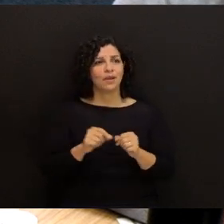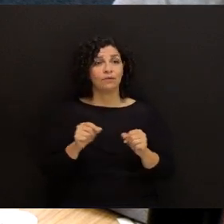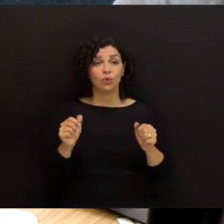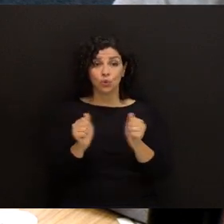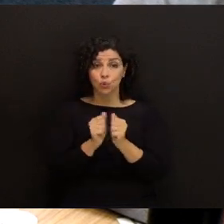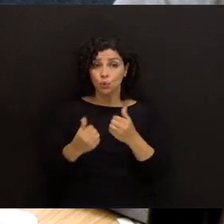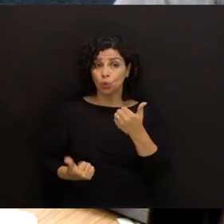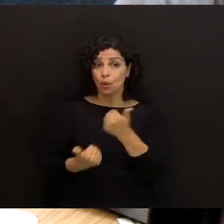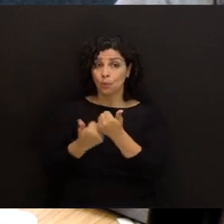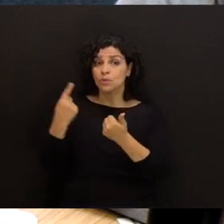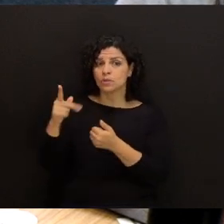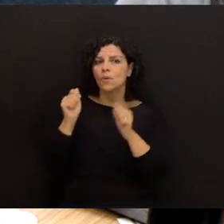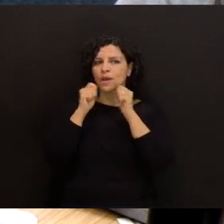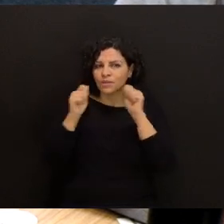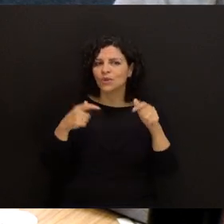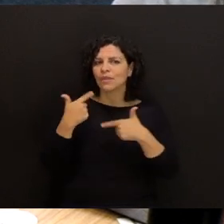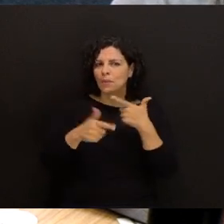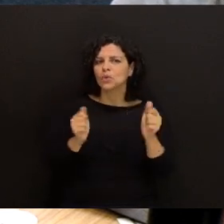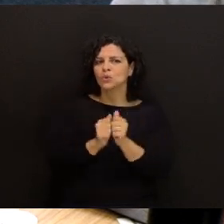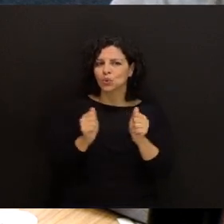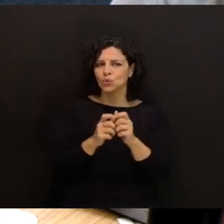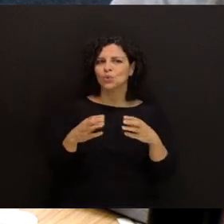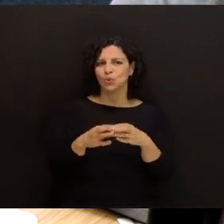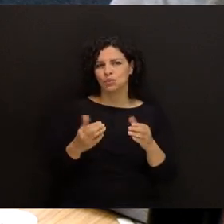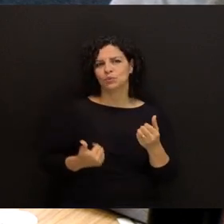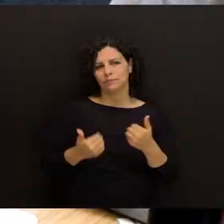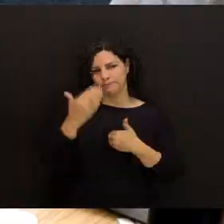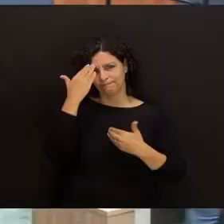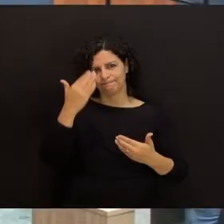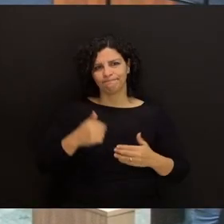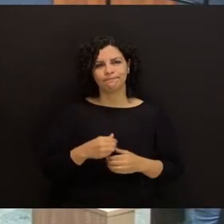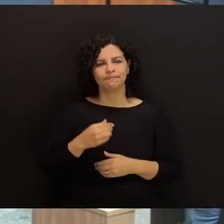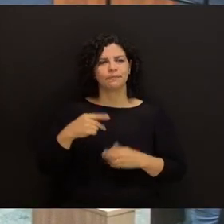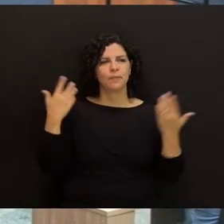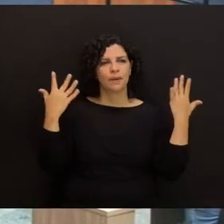juntamente com a equipe também sei que teve um trabalho bem forte da equipe